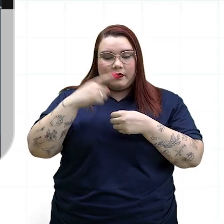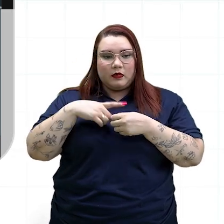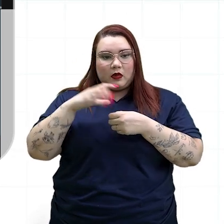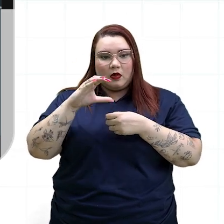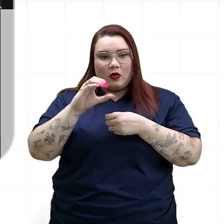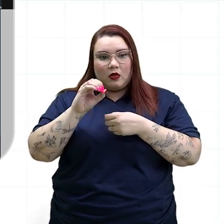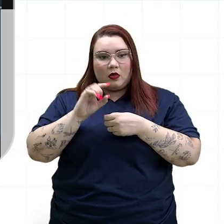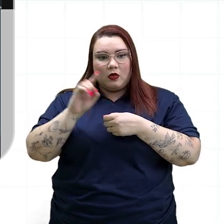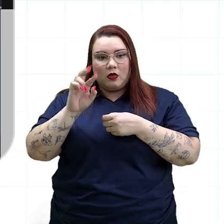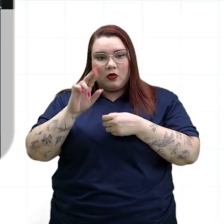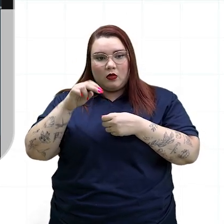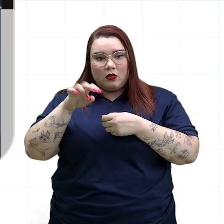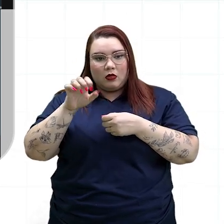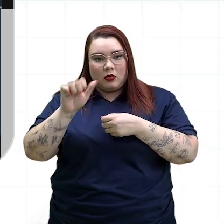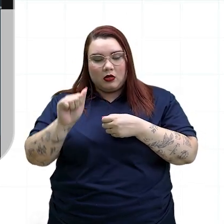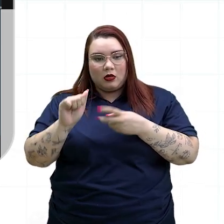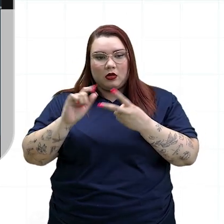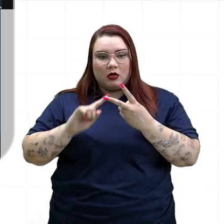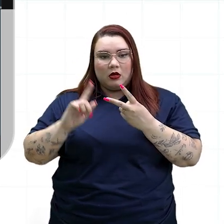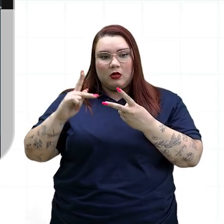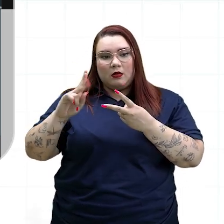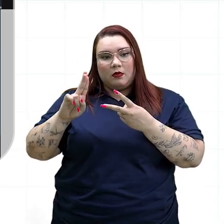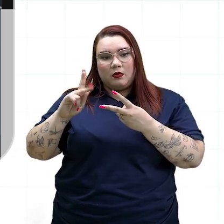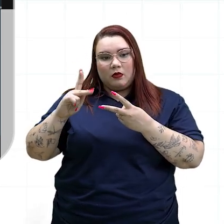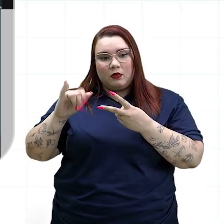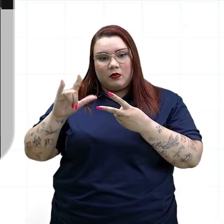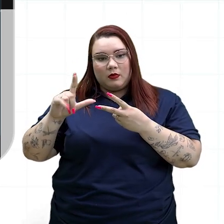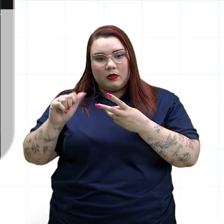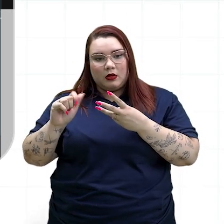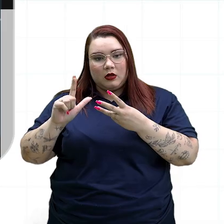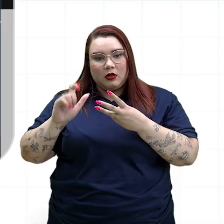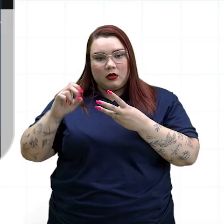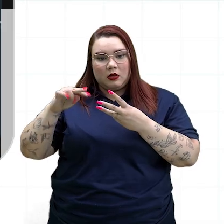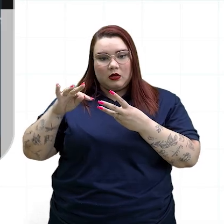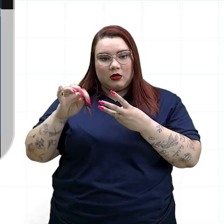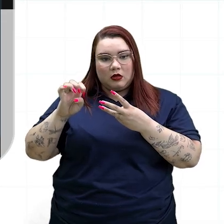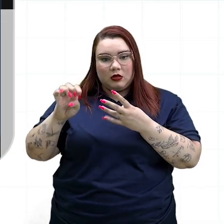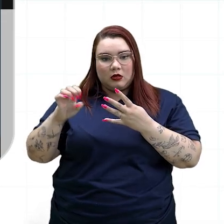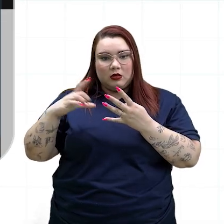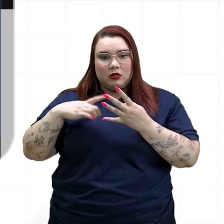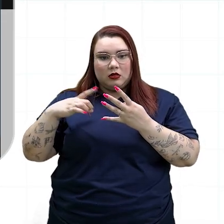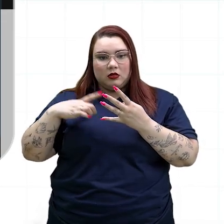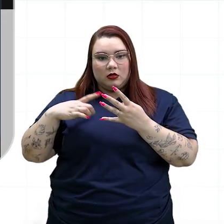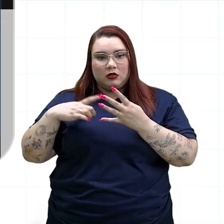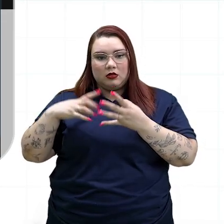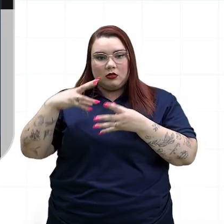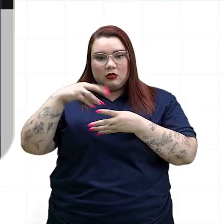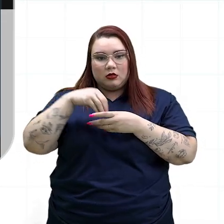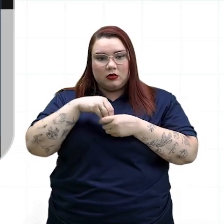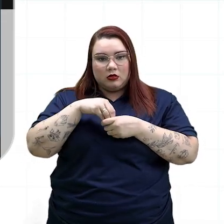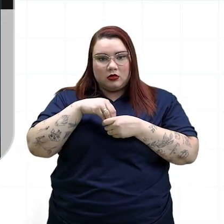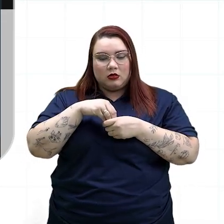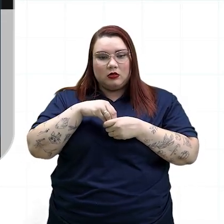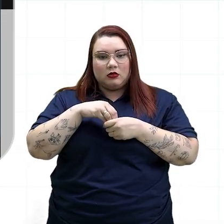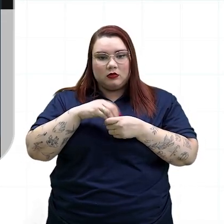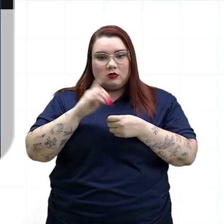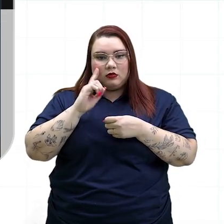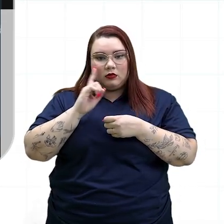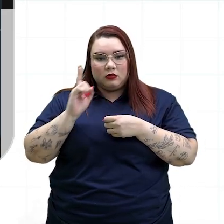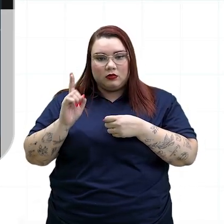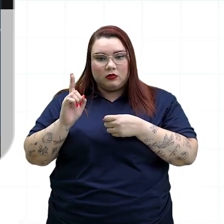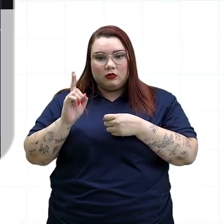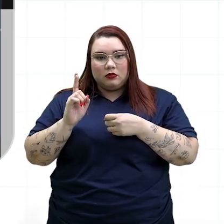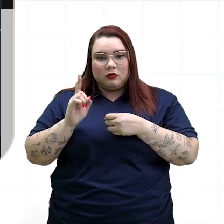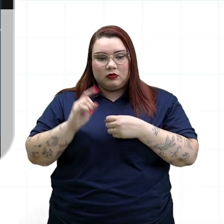eu tenho a pupila, tenho uma lente, aí você percebe aqui, ó. Vamos